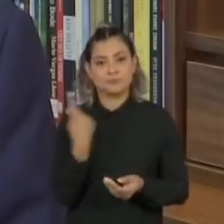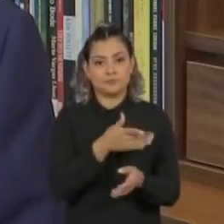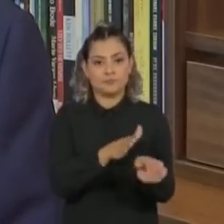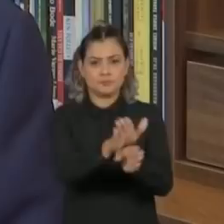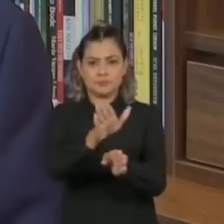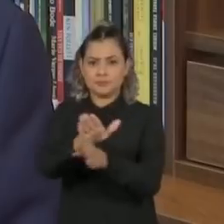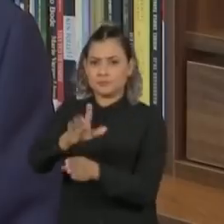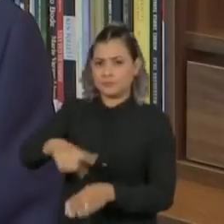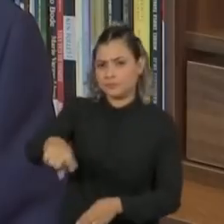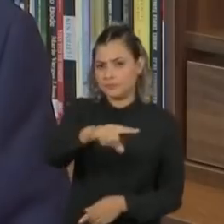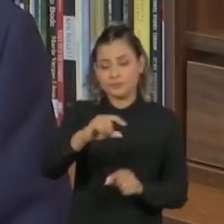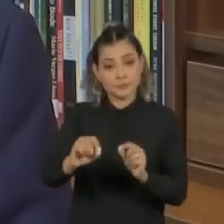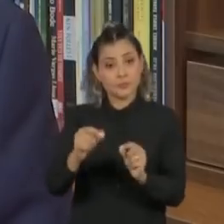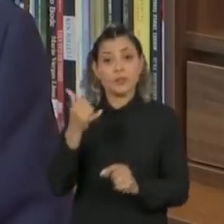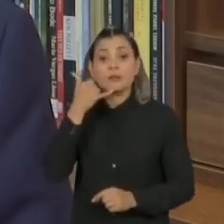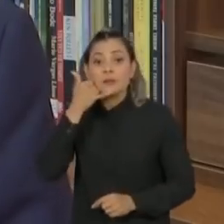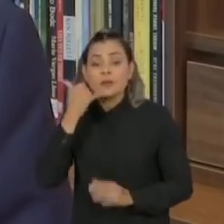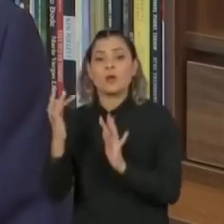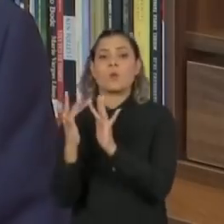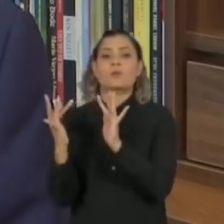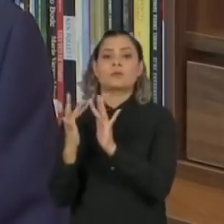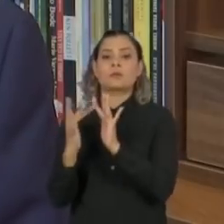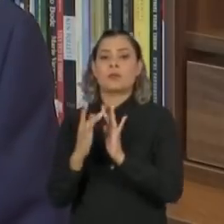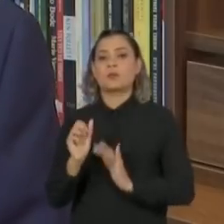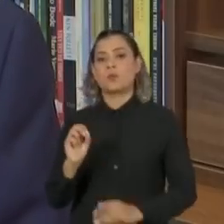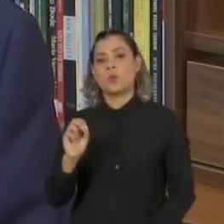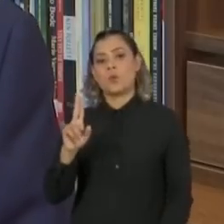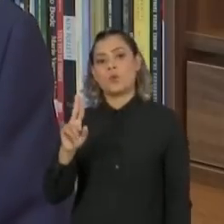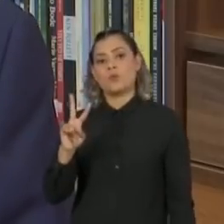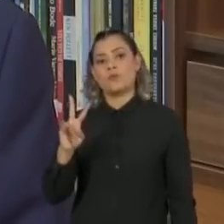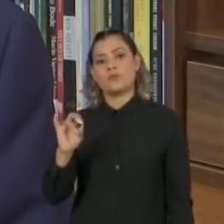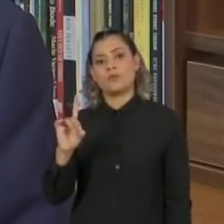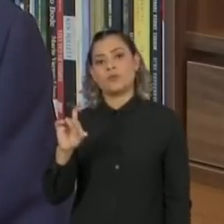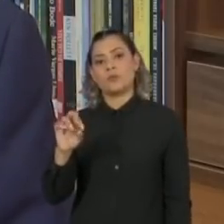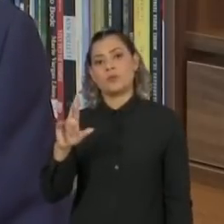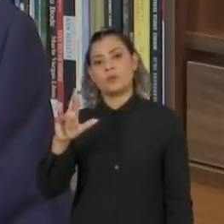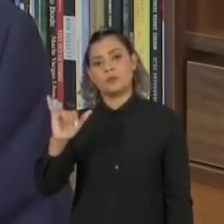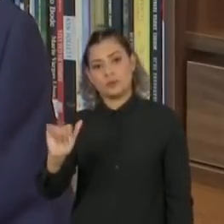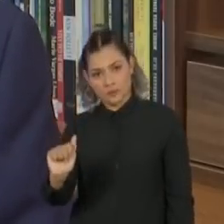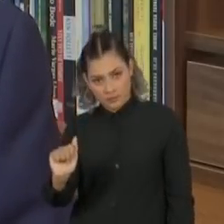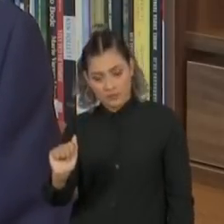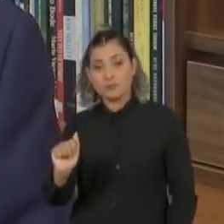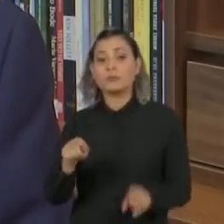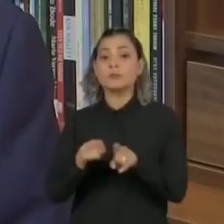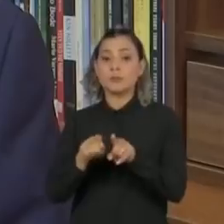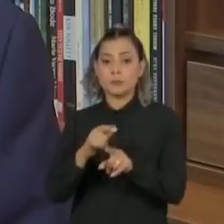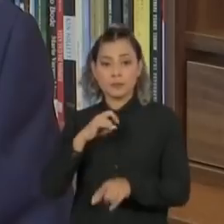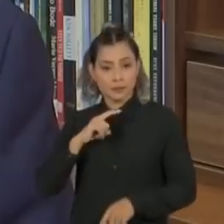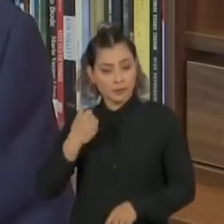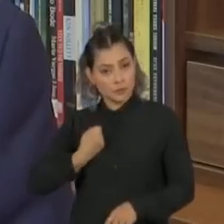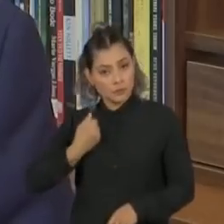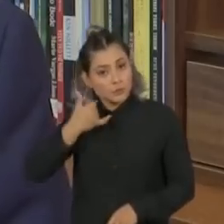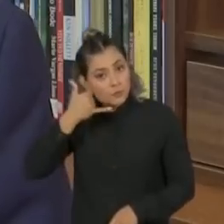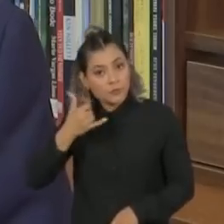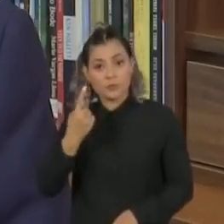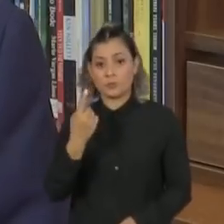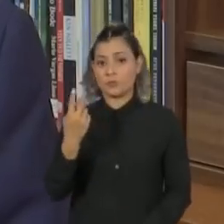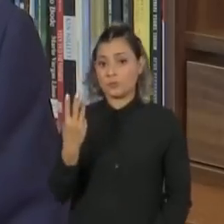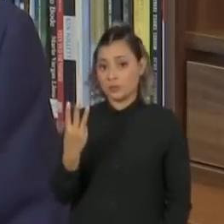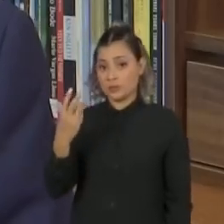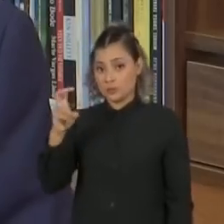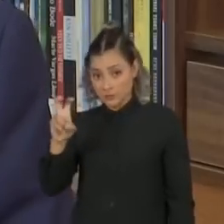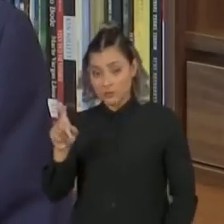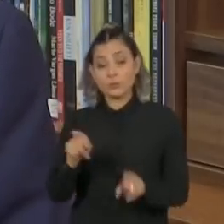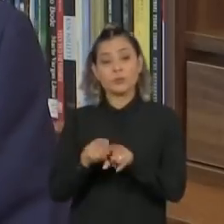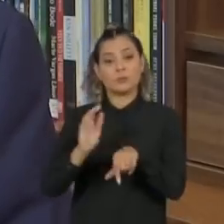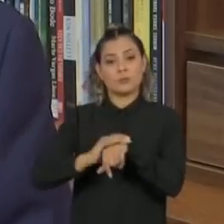recomendado é que ela entre em contato com a ouvidoria. Ela pode entrar em contato com a ouvidoria através do telefone 135 ou através da